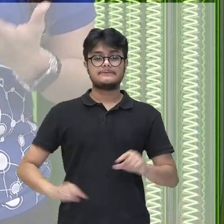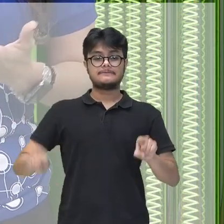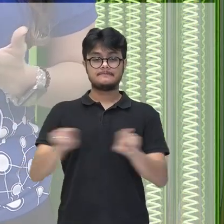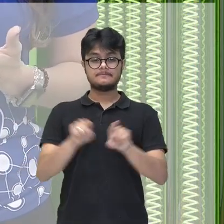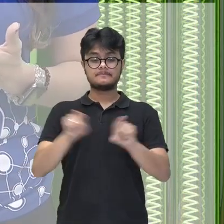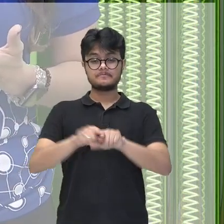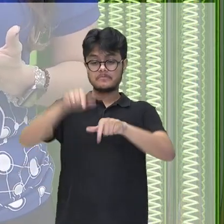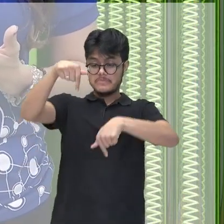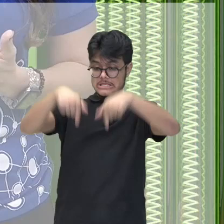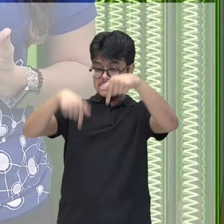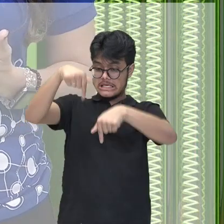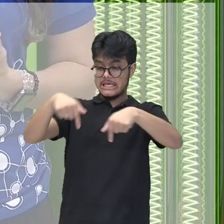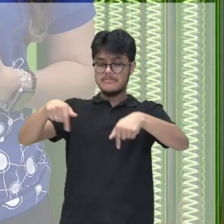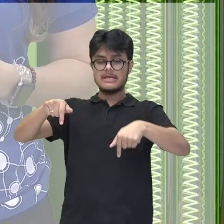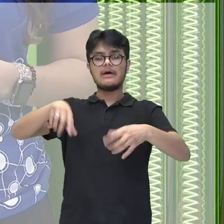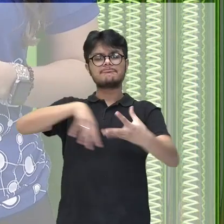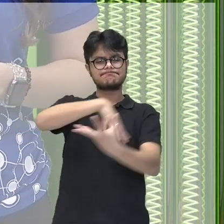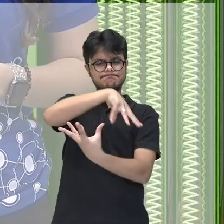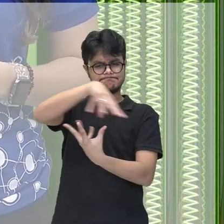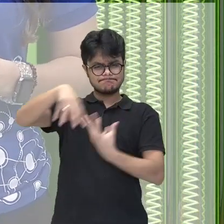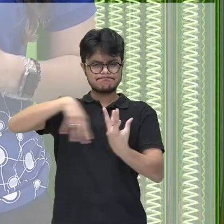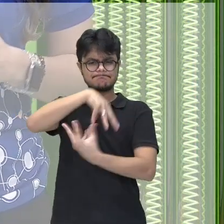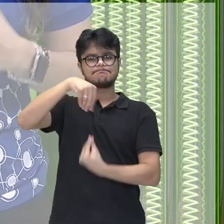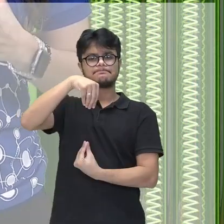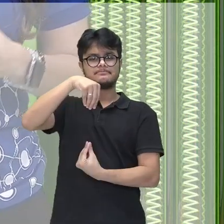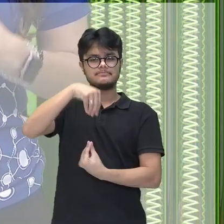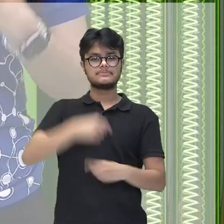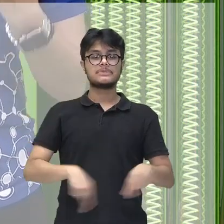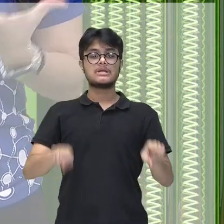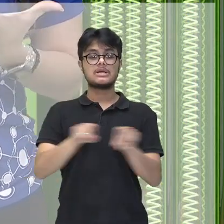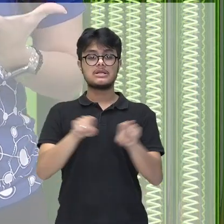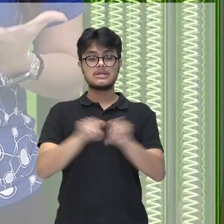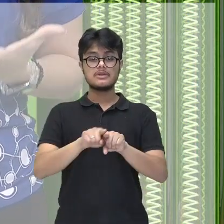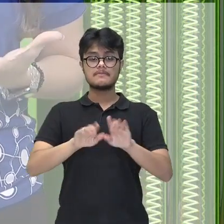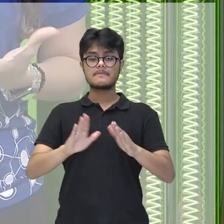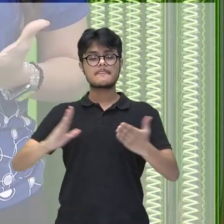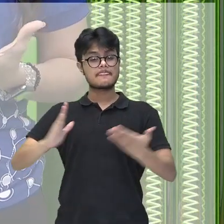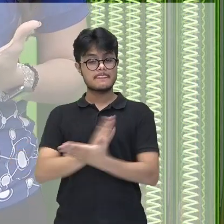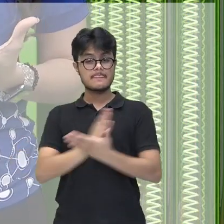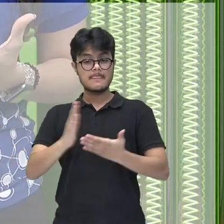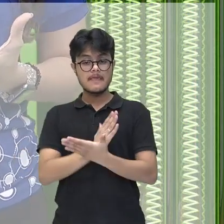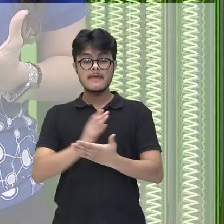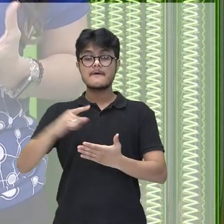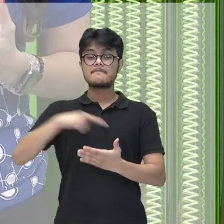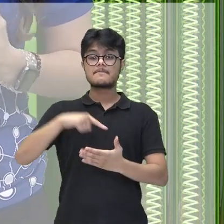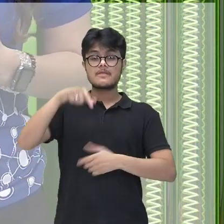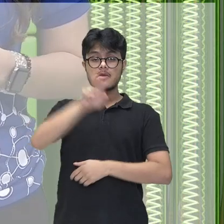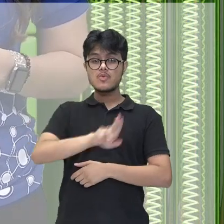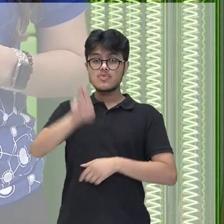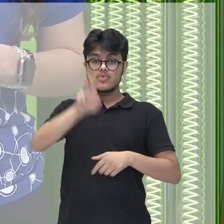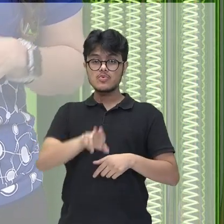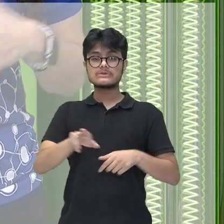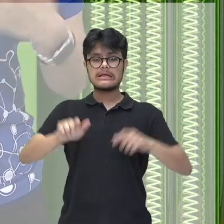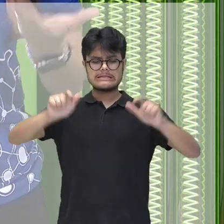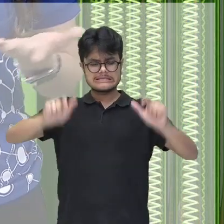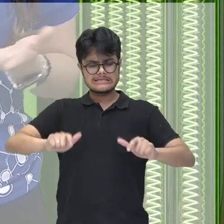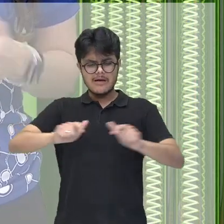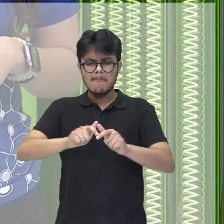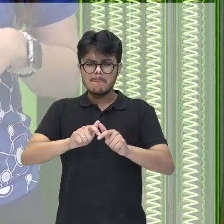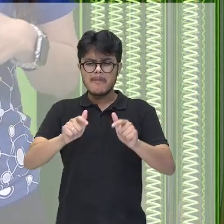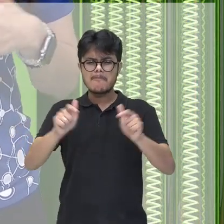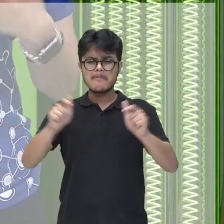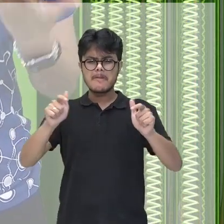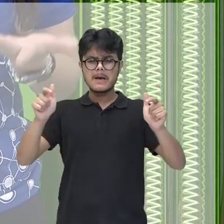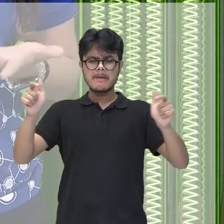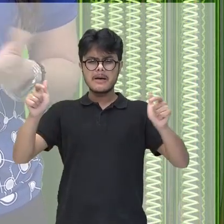a transformação química, né, e migração e o acúmulo desse combustível para que